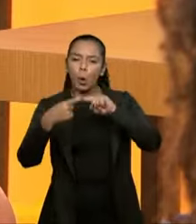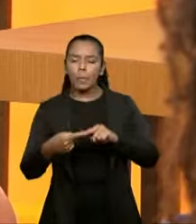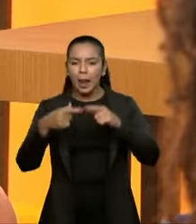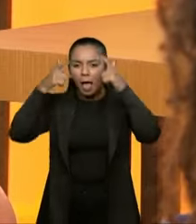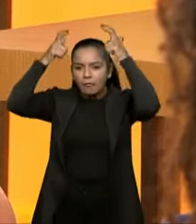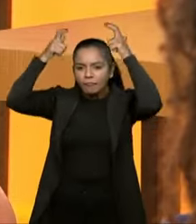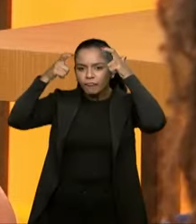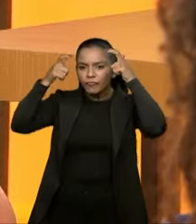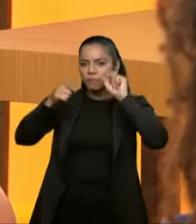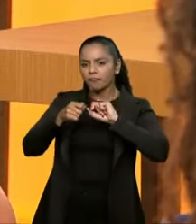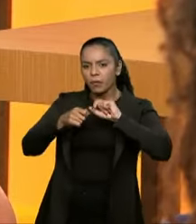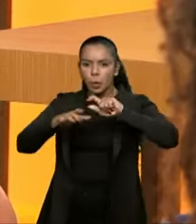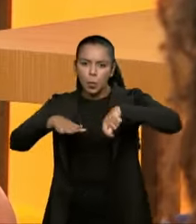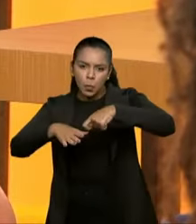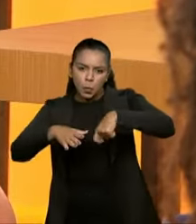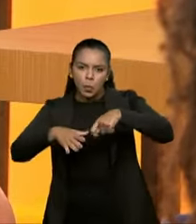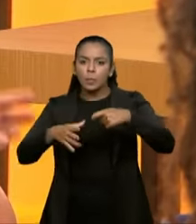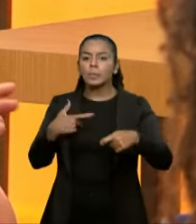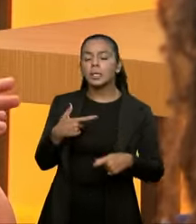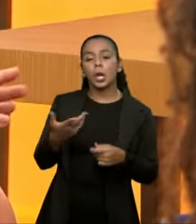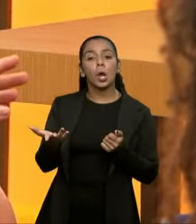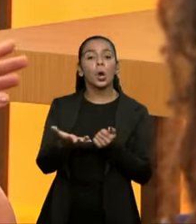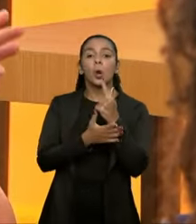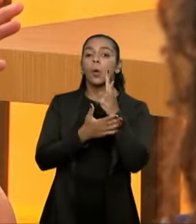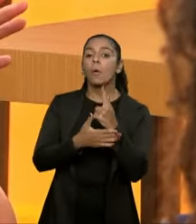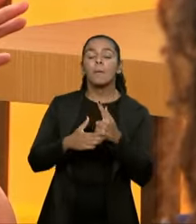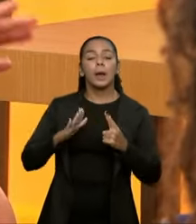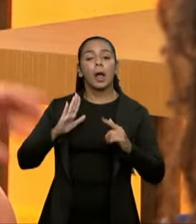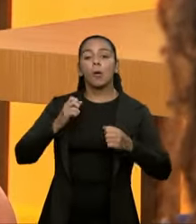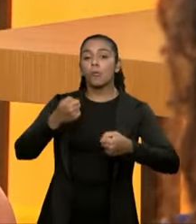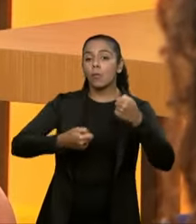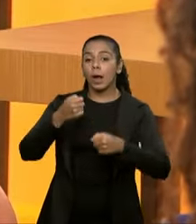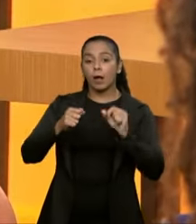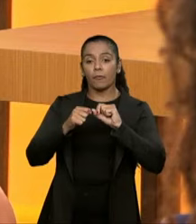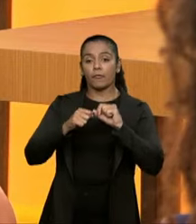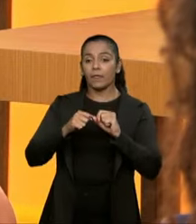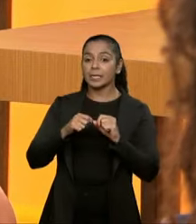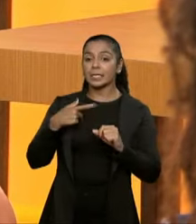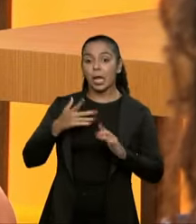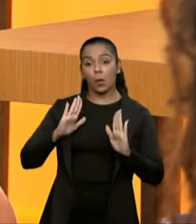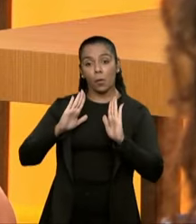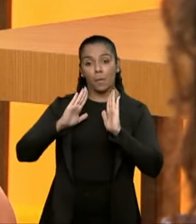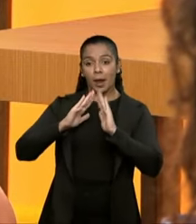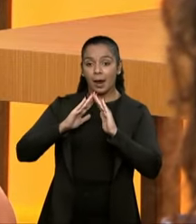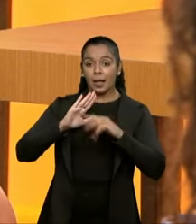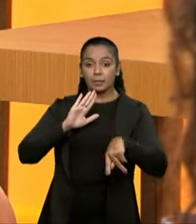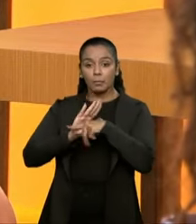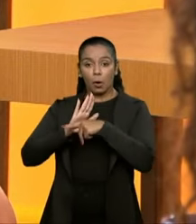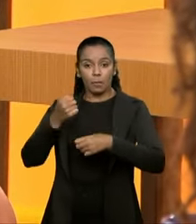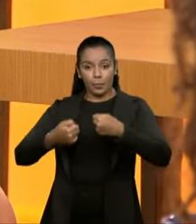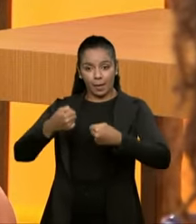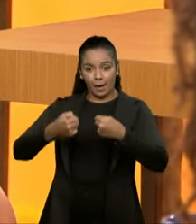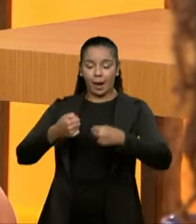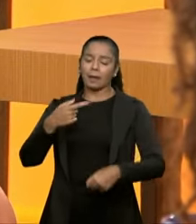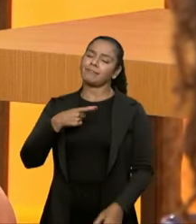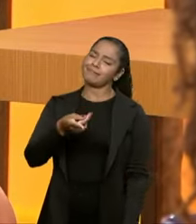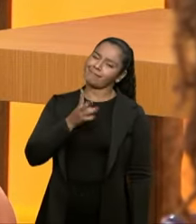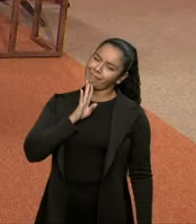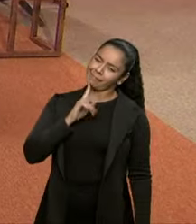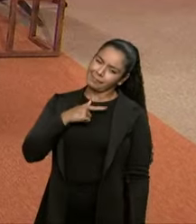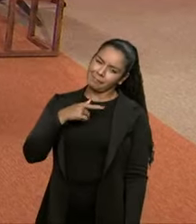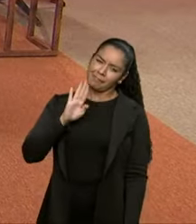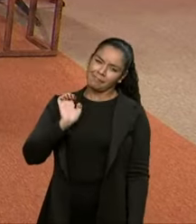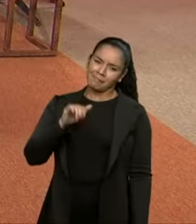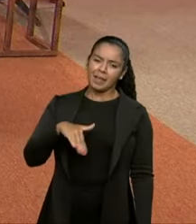viajar, se soltar por esse mundão. Tinha que comprar um carro, fazer um motorhome. Mas eu acho que não era nesse grau de expertise, assim, não era? Você me conhece bem, né? Eu